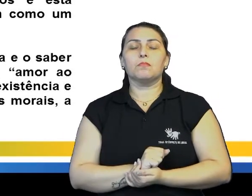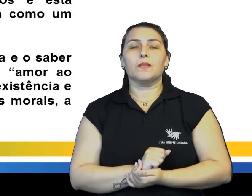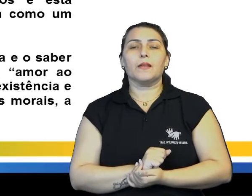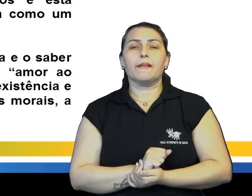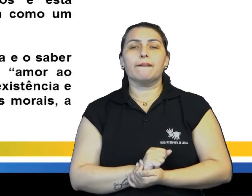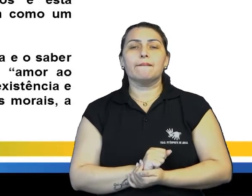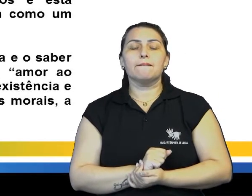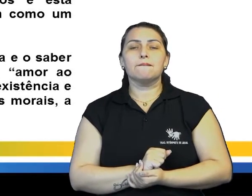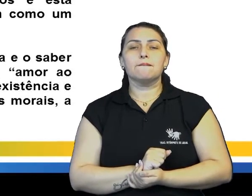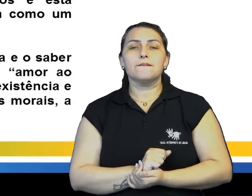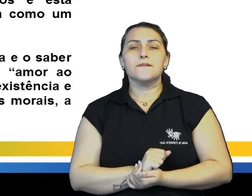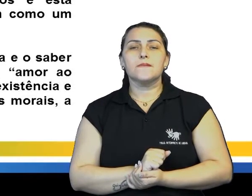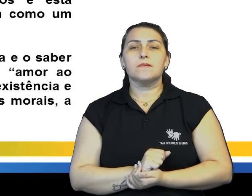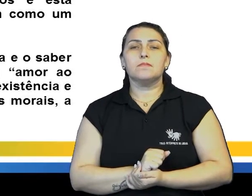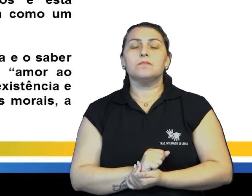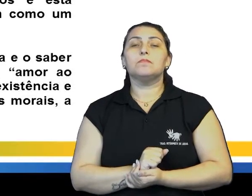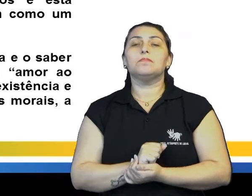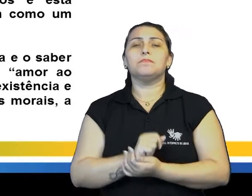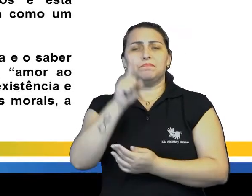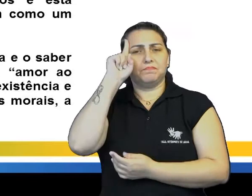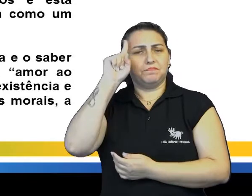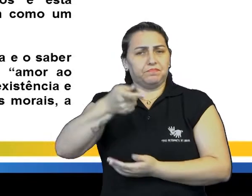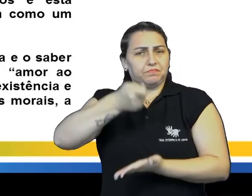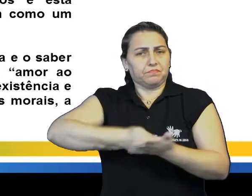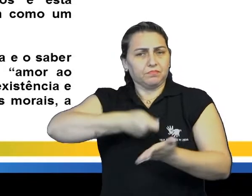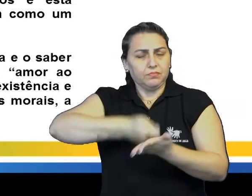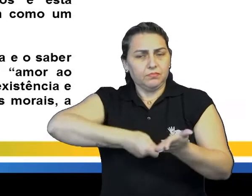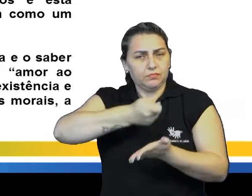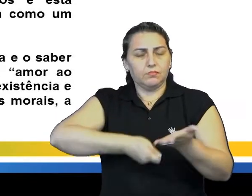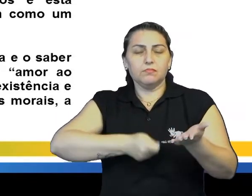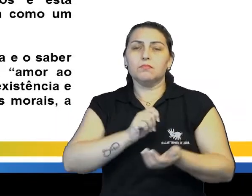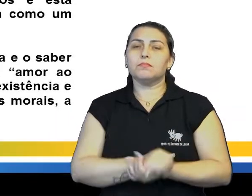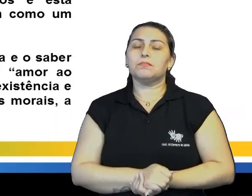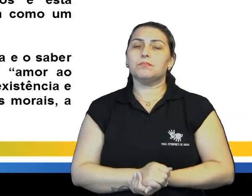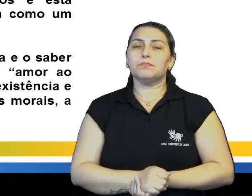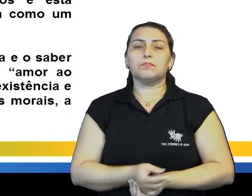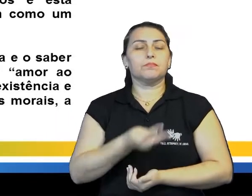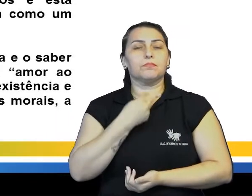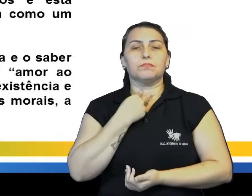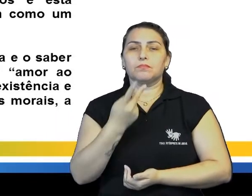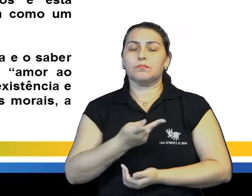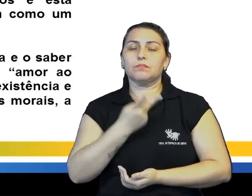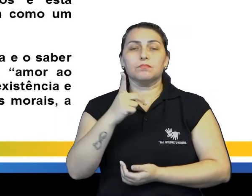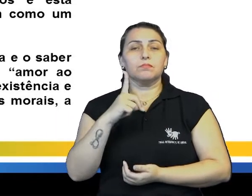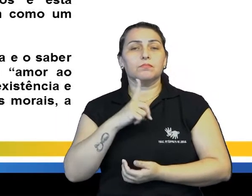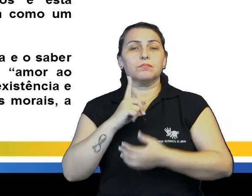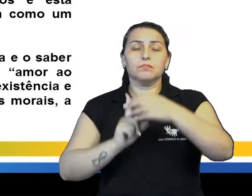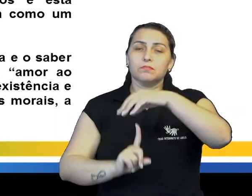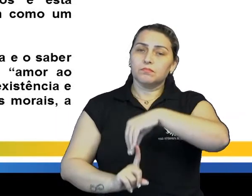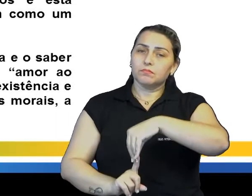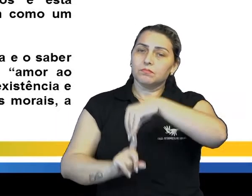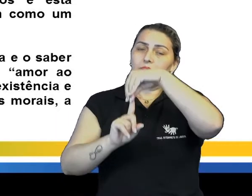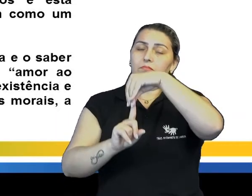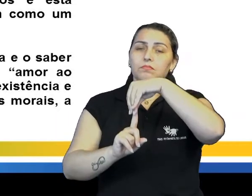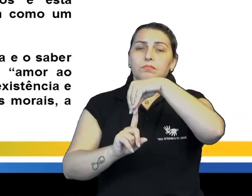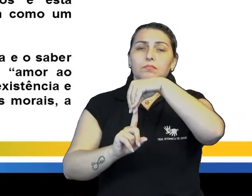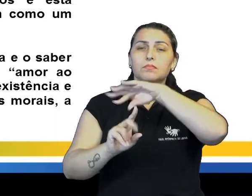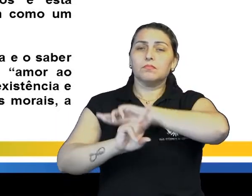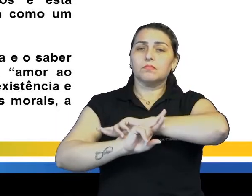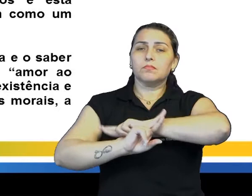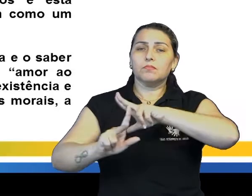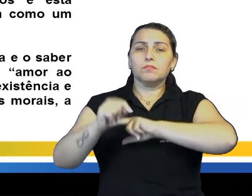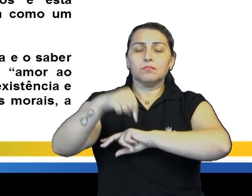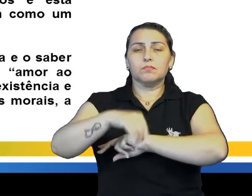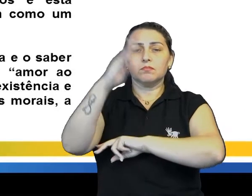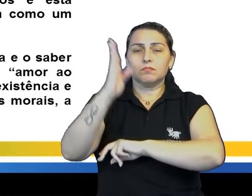constituída por déspotas, por tirano, uma tirania. Então não pode se dizer que havia uma unidade, não é que nem aqui no Brasil que a